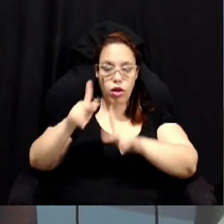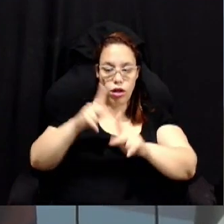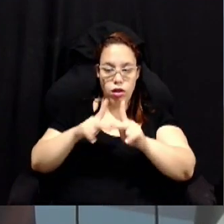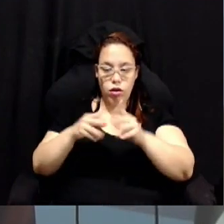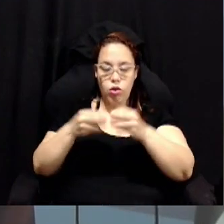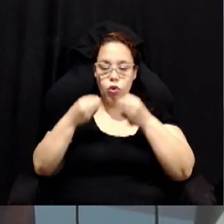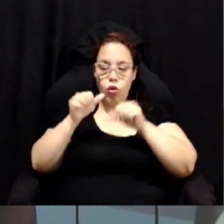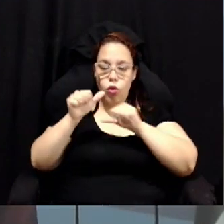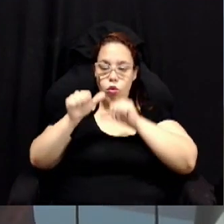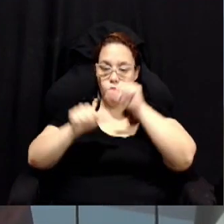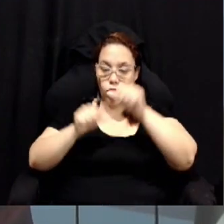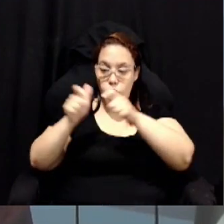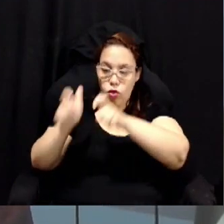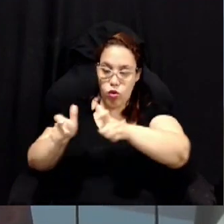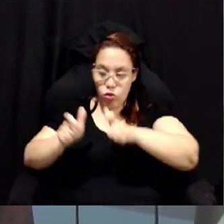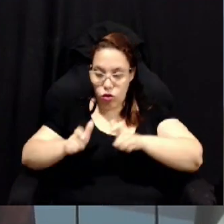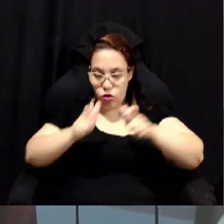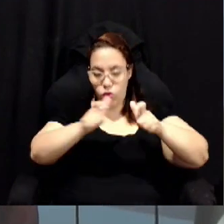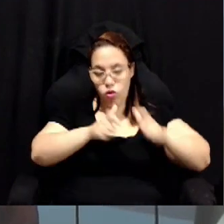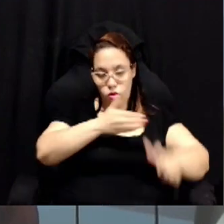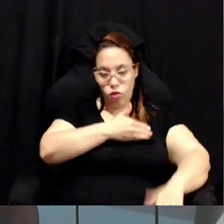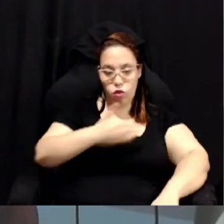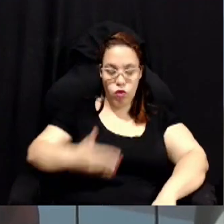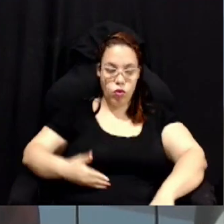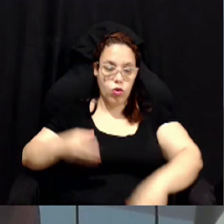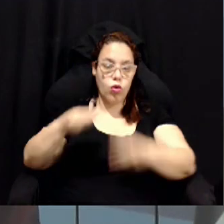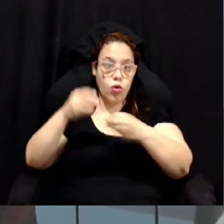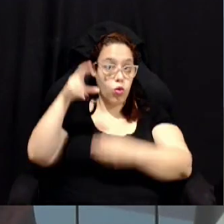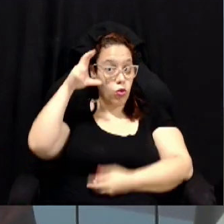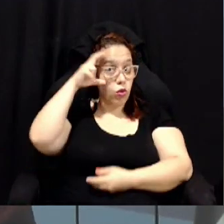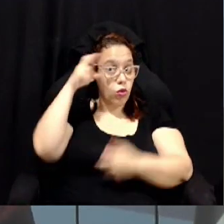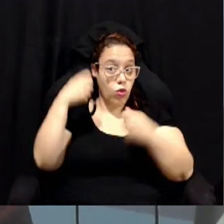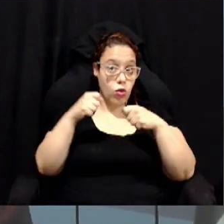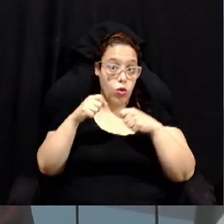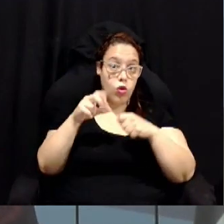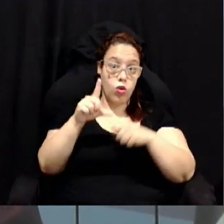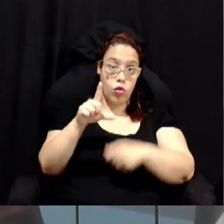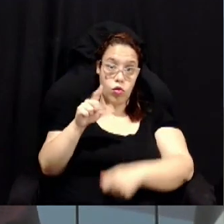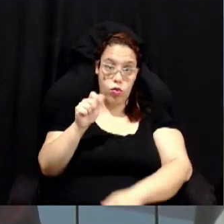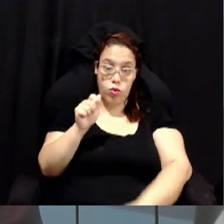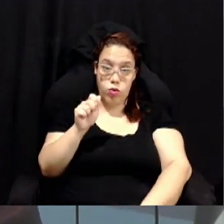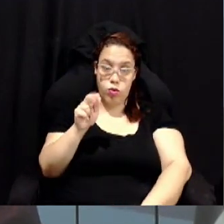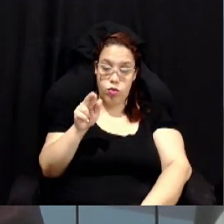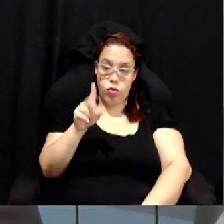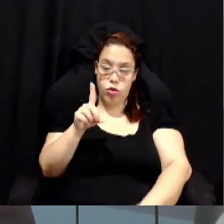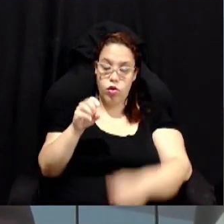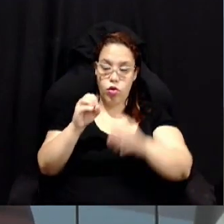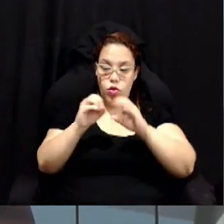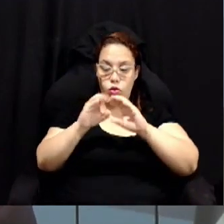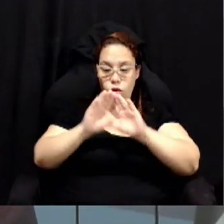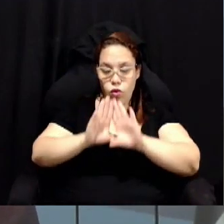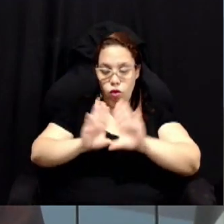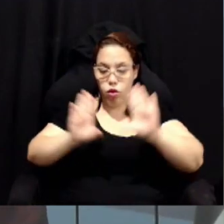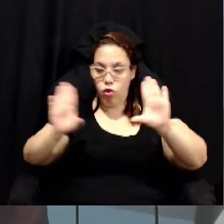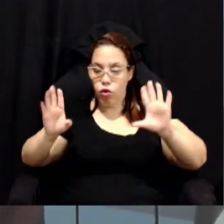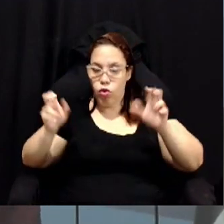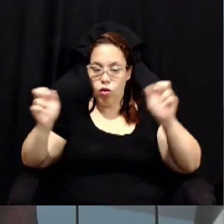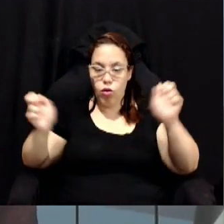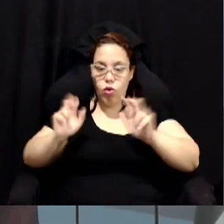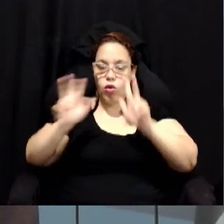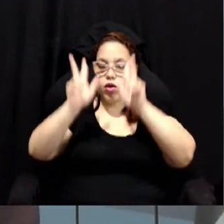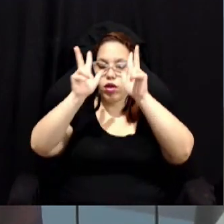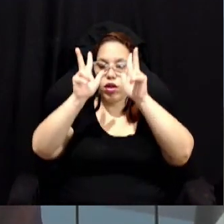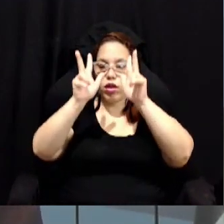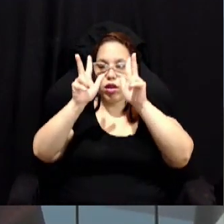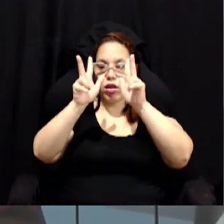desses espaços públicos, como o Carlinhos fez, a questão da necessidade do laudo, a questão do adesivo, isso vai chamando a atenção para a causa. E aí a gente